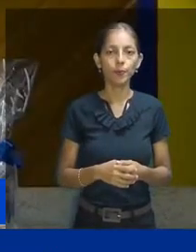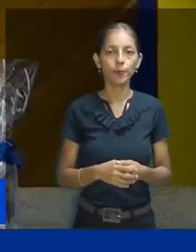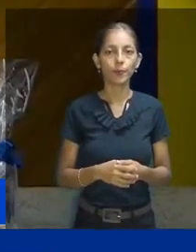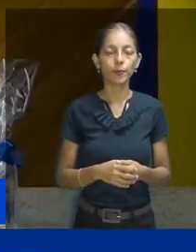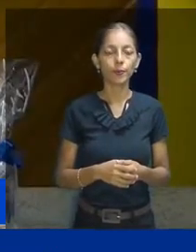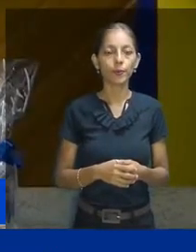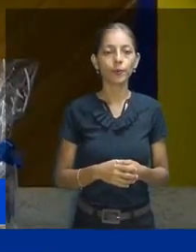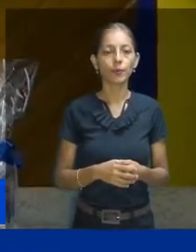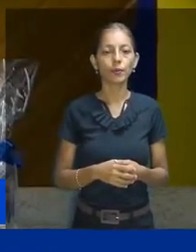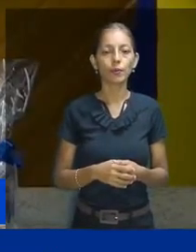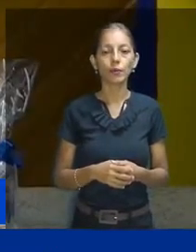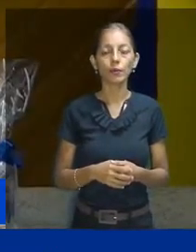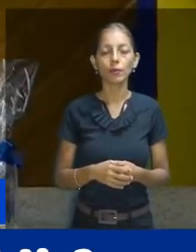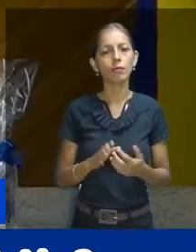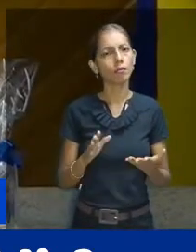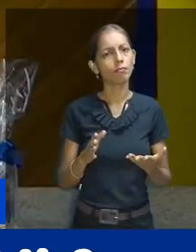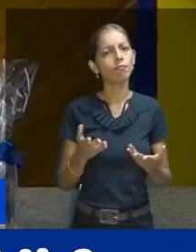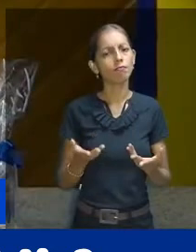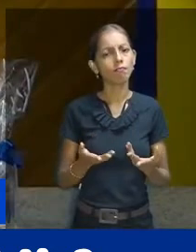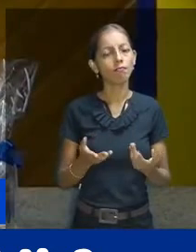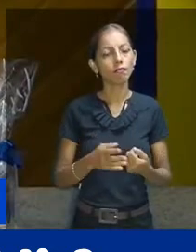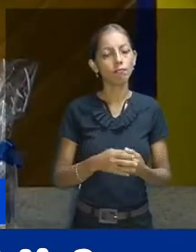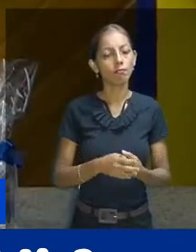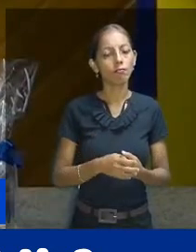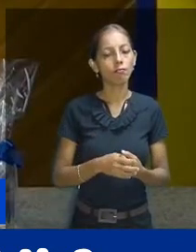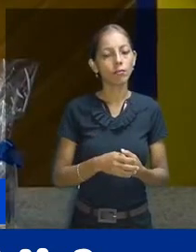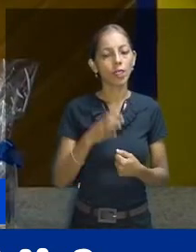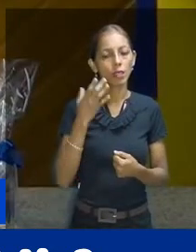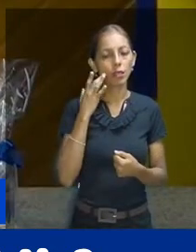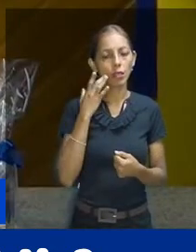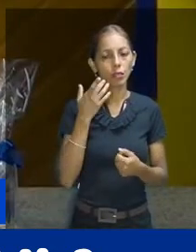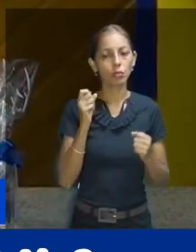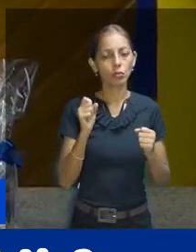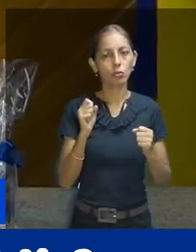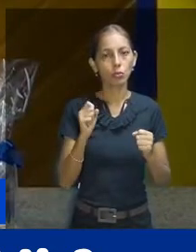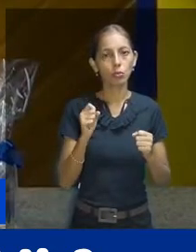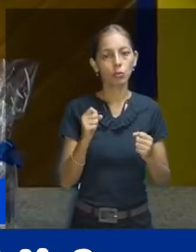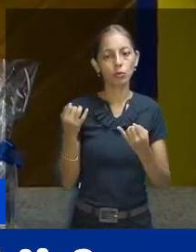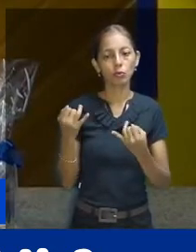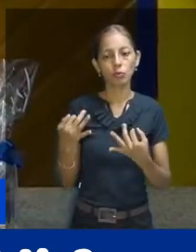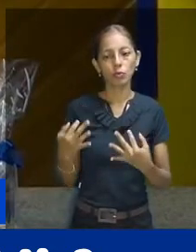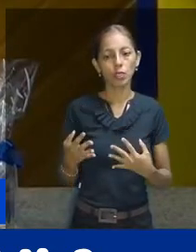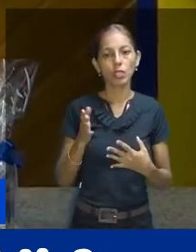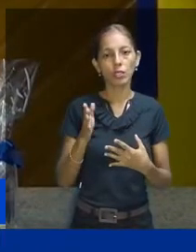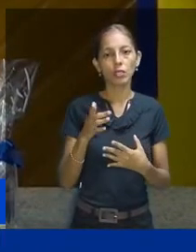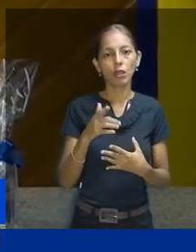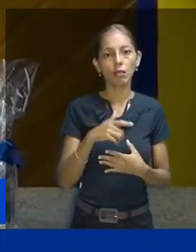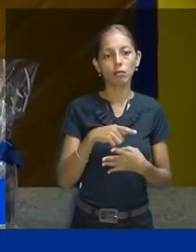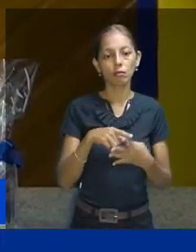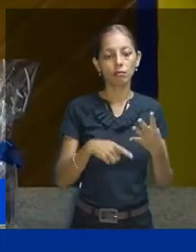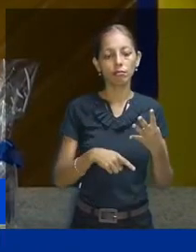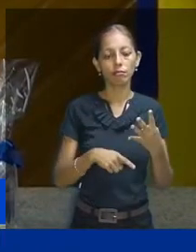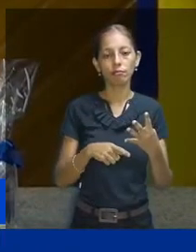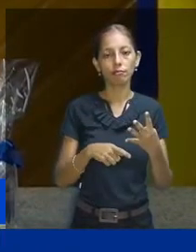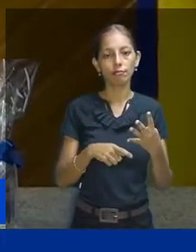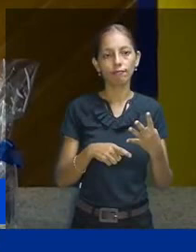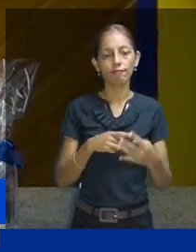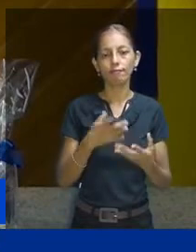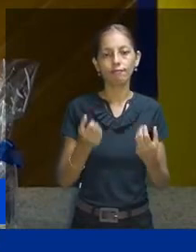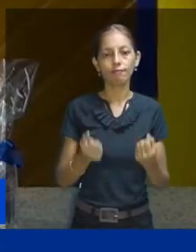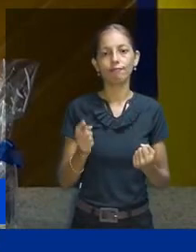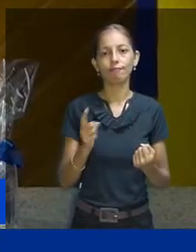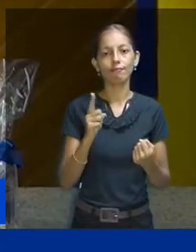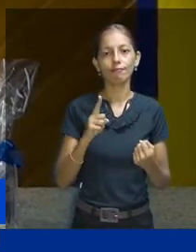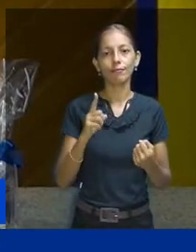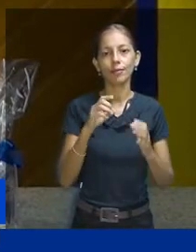Eu acho que nós podemos dizer que foi conhecido e rejeitado nos termos dos votos proferidos, né? A TRE do Amapá, por